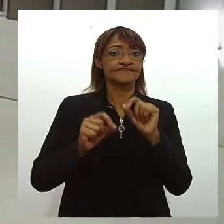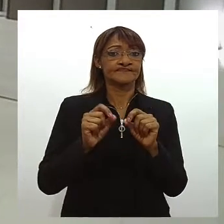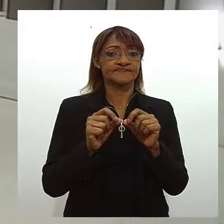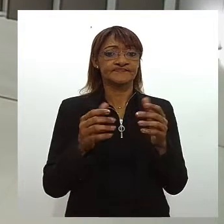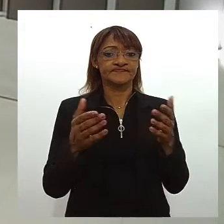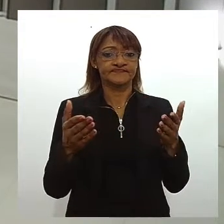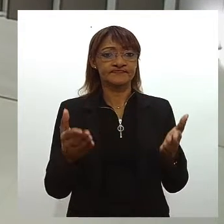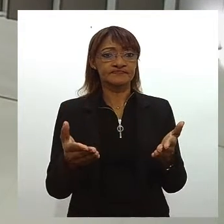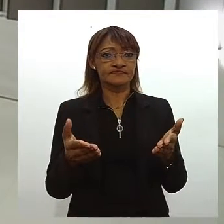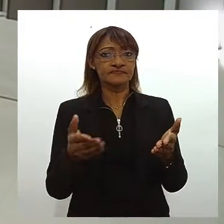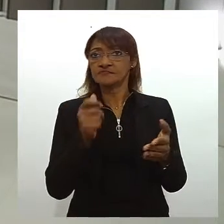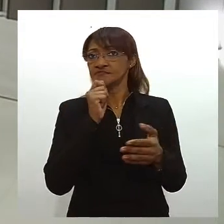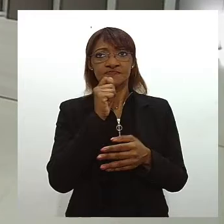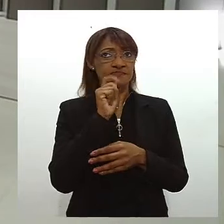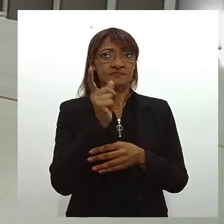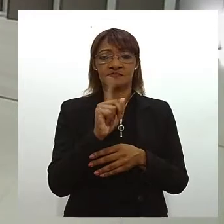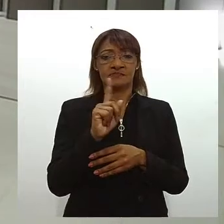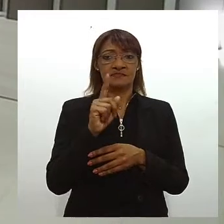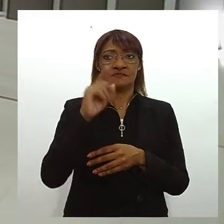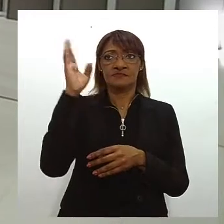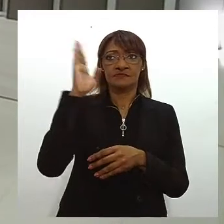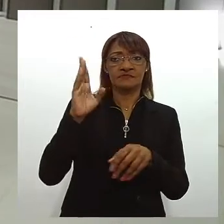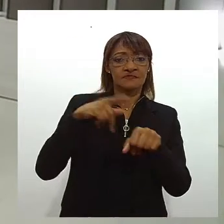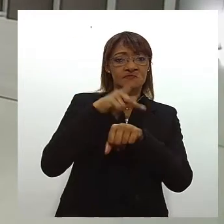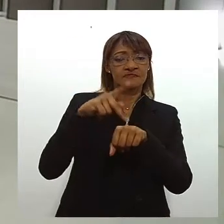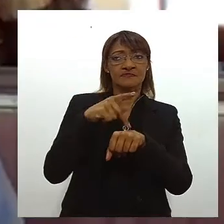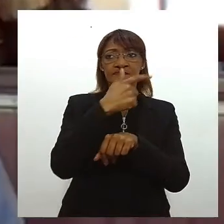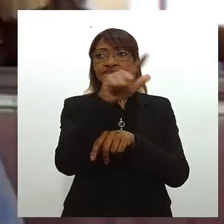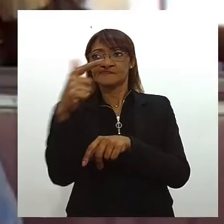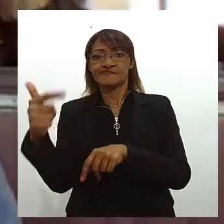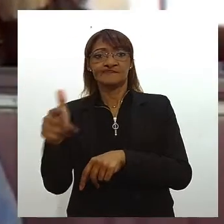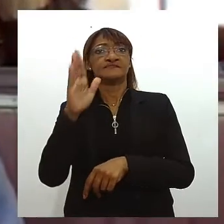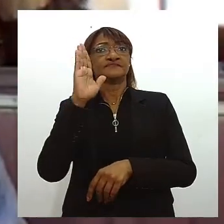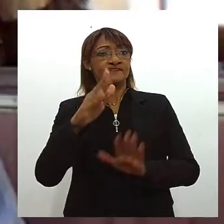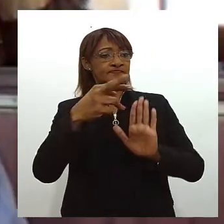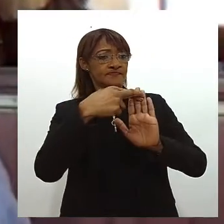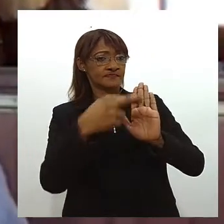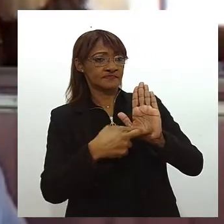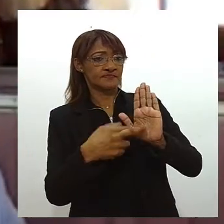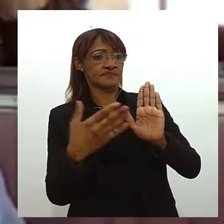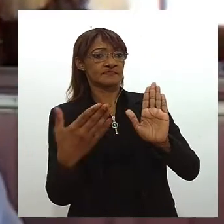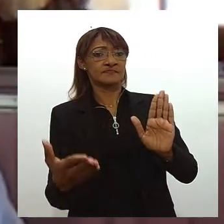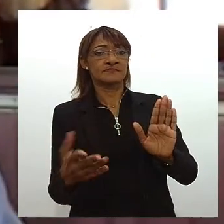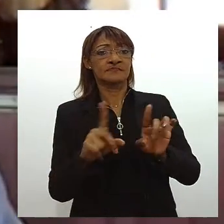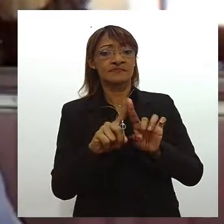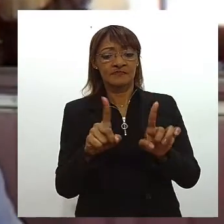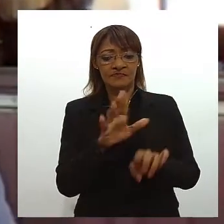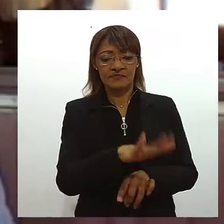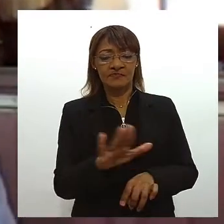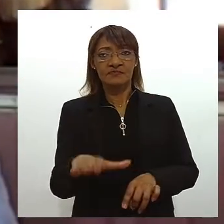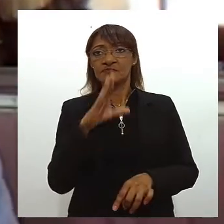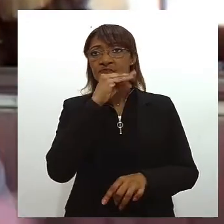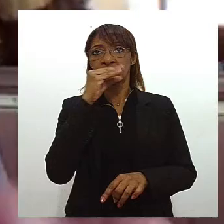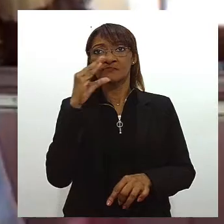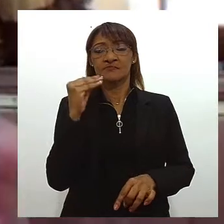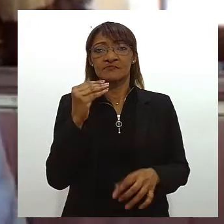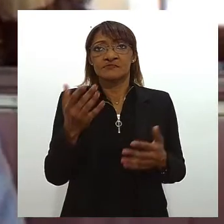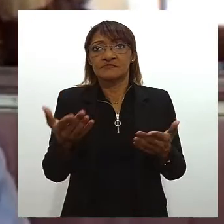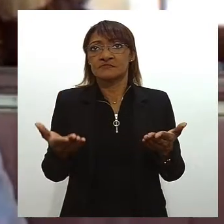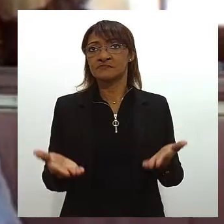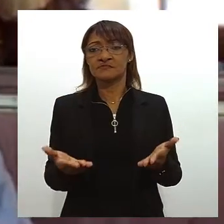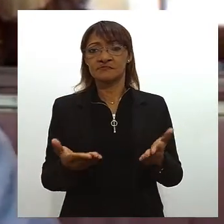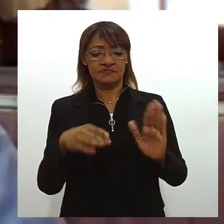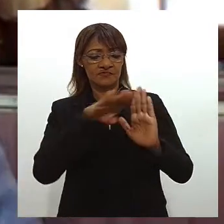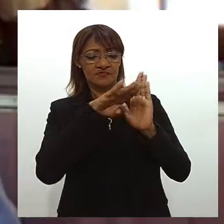procedimentos que ainda não está adotado no Brasil e em outros países já é norma, né, mas as crianças e adolescentes elas não integram o